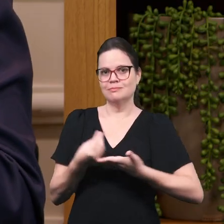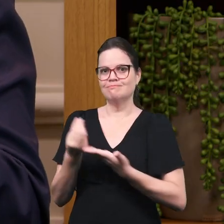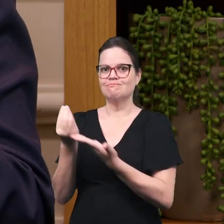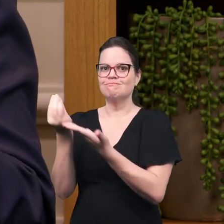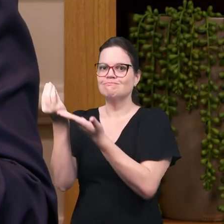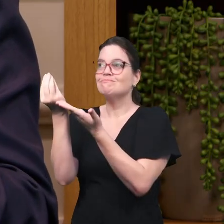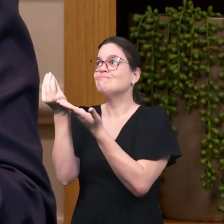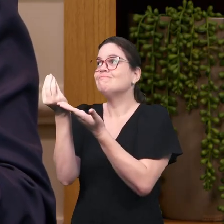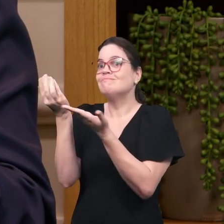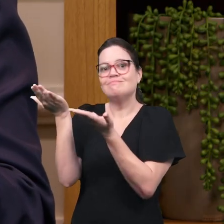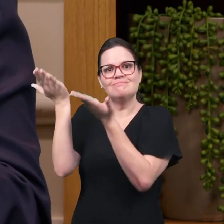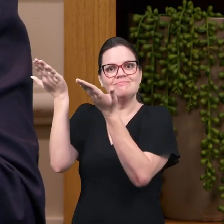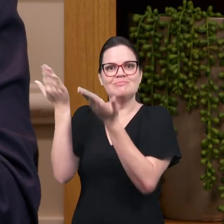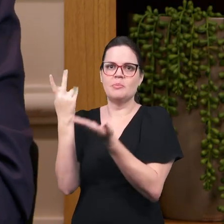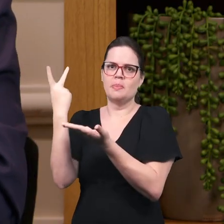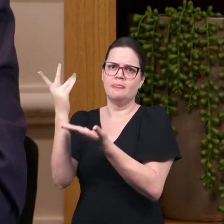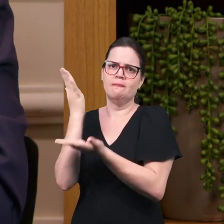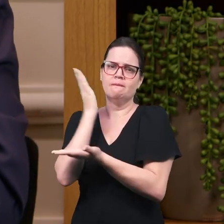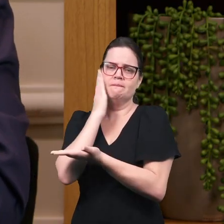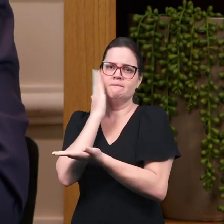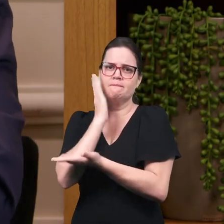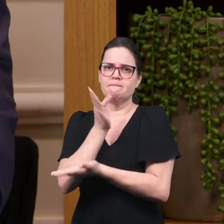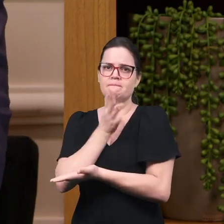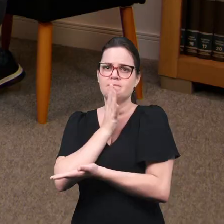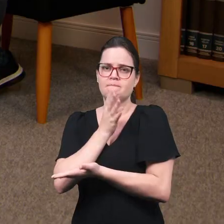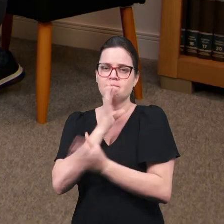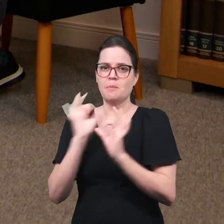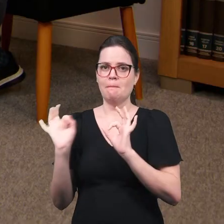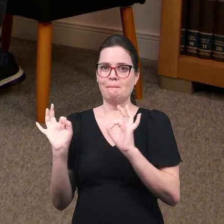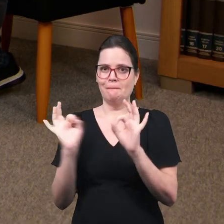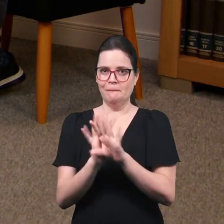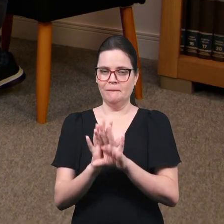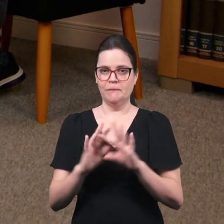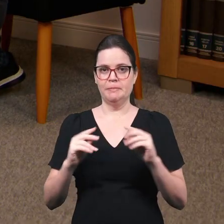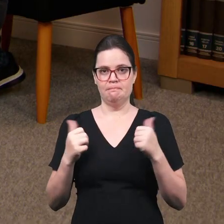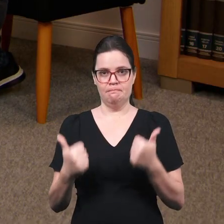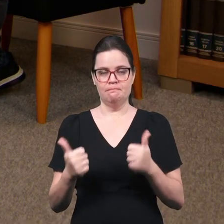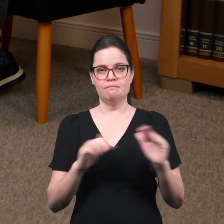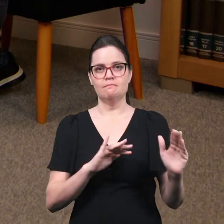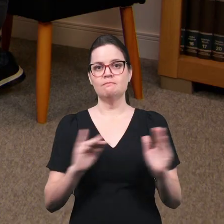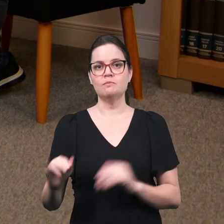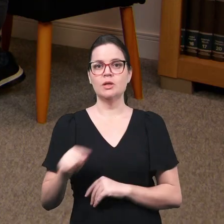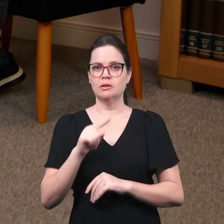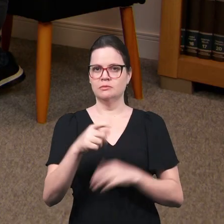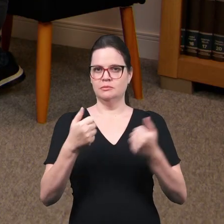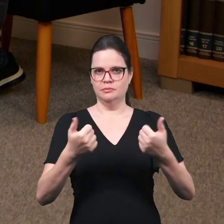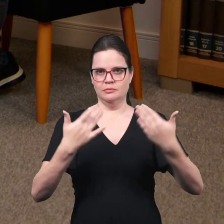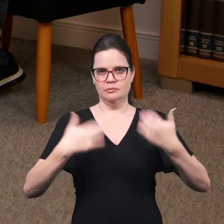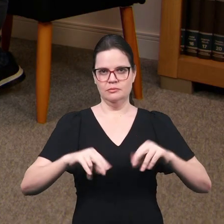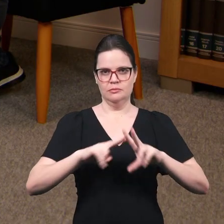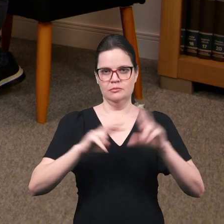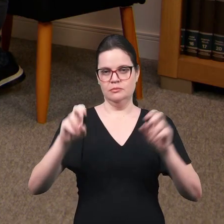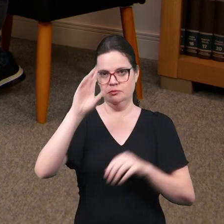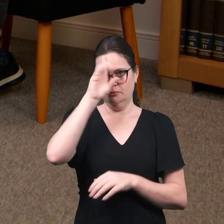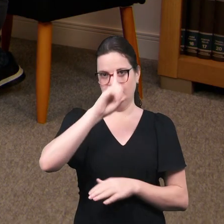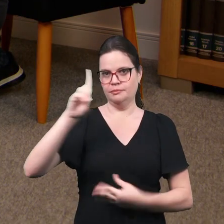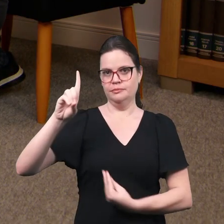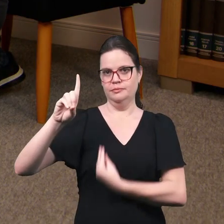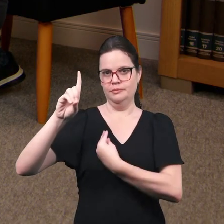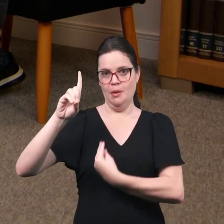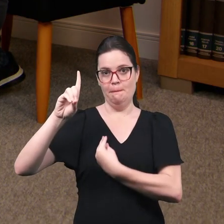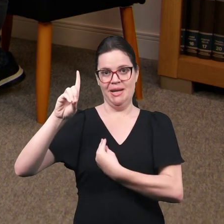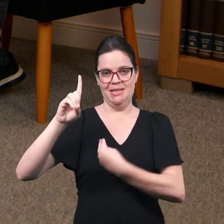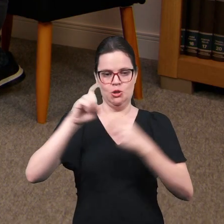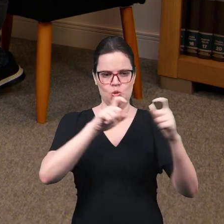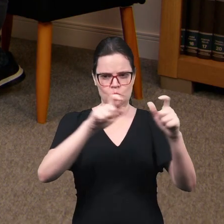de todas as coisas, não é verdade? E interessante, né? Você falou onipresença, pastor Fernando,